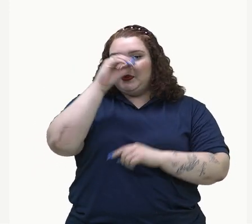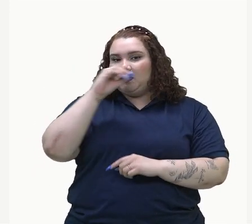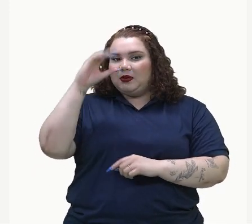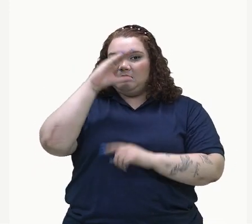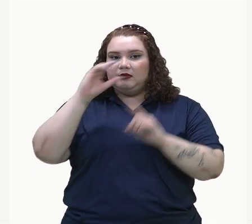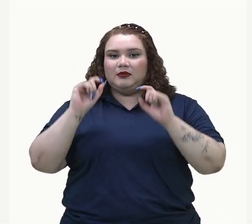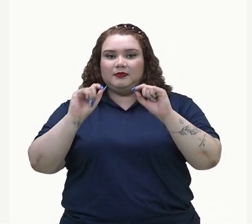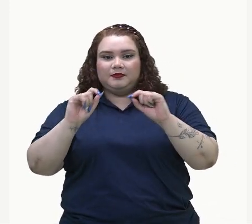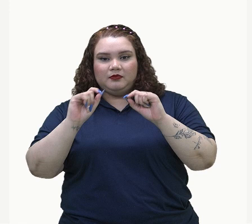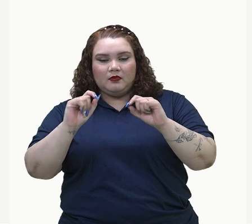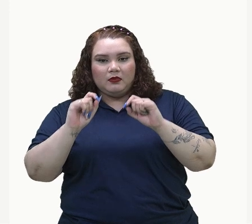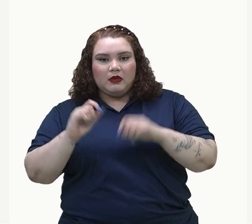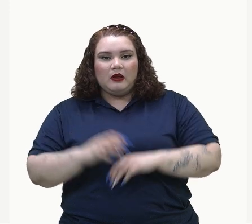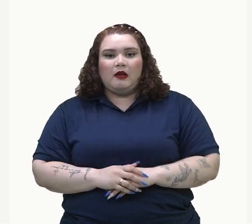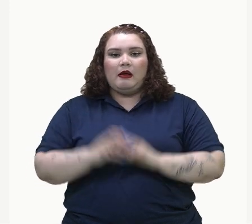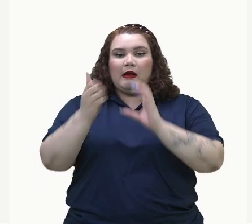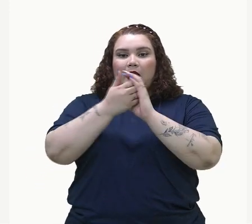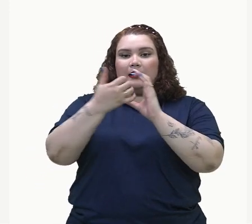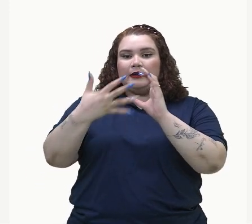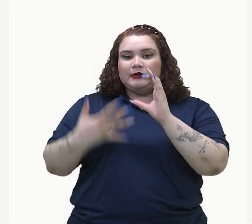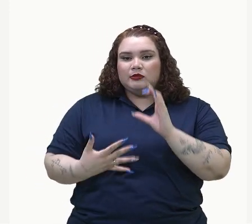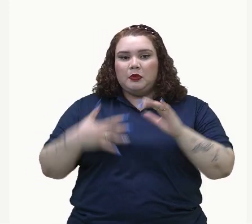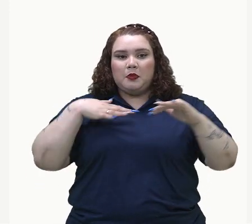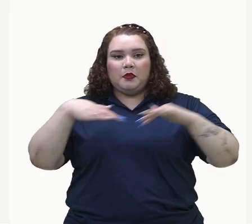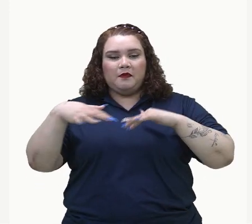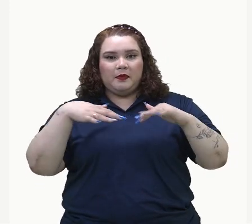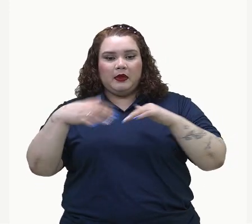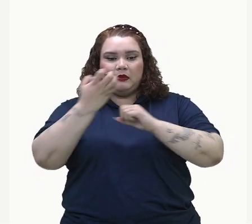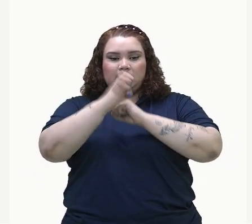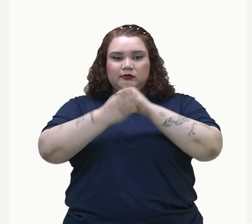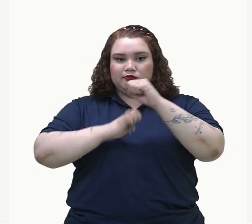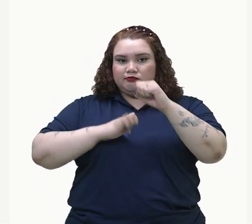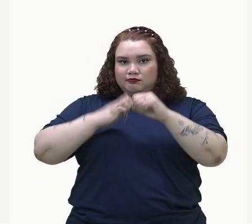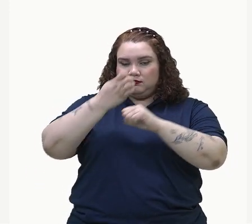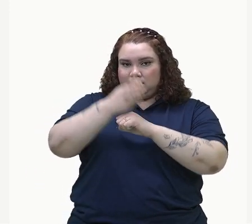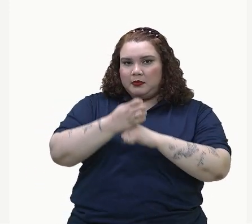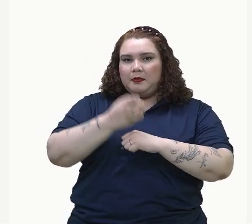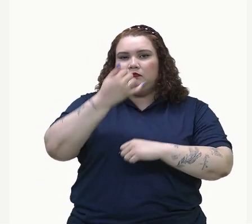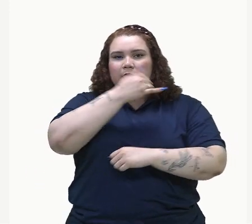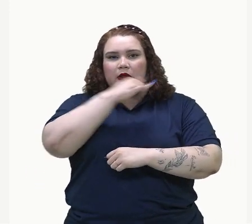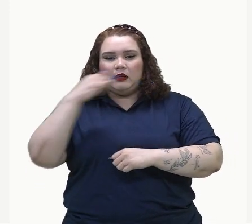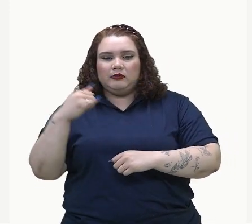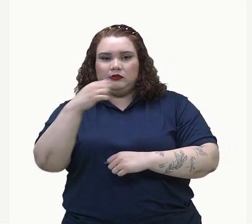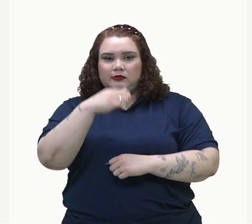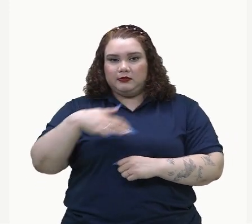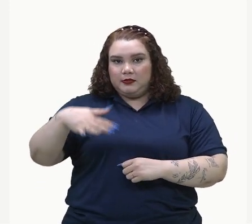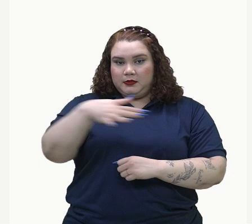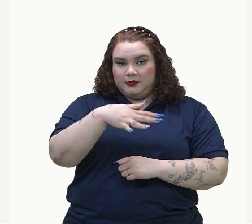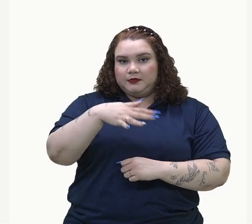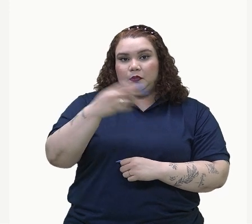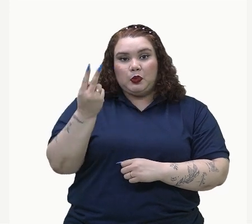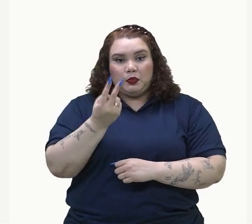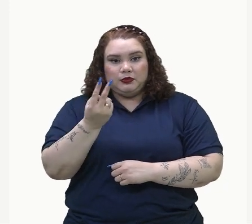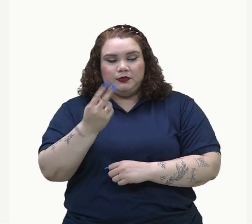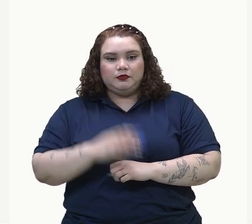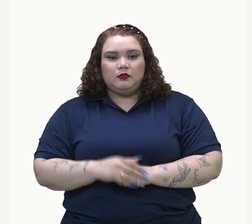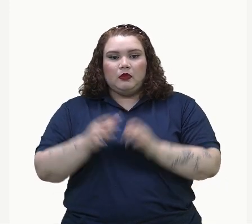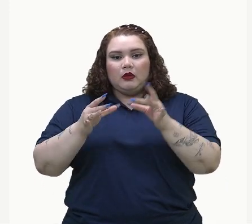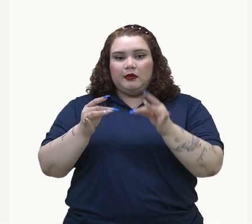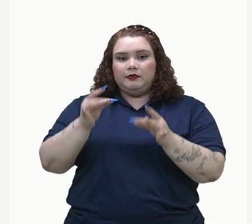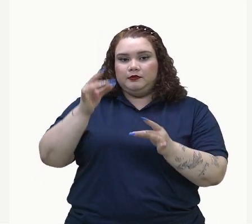conhecimento, eletrodinâmica, as maravilhas do movimento dos elétrons 2.